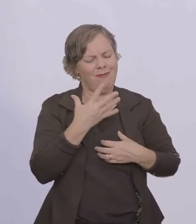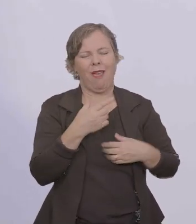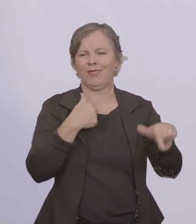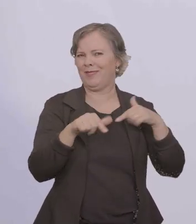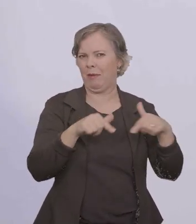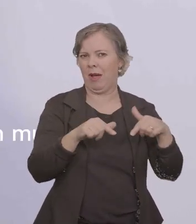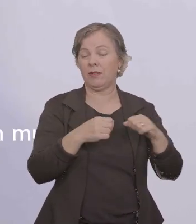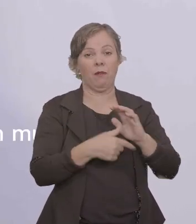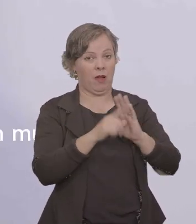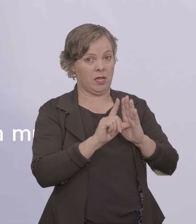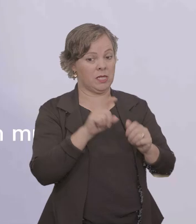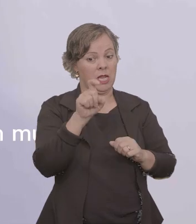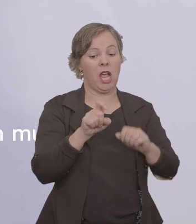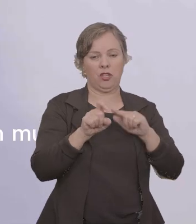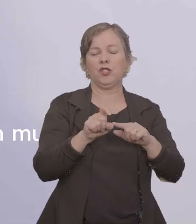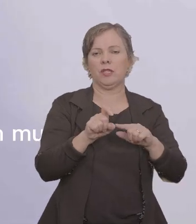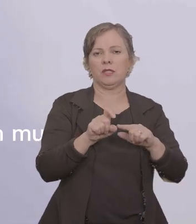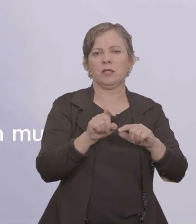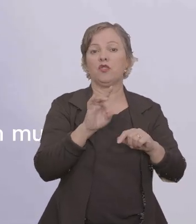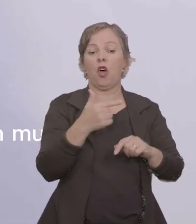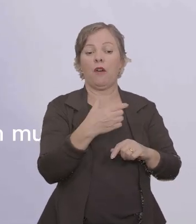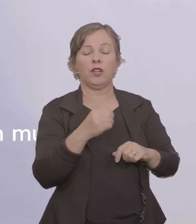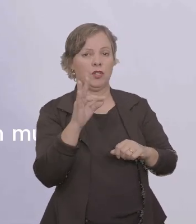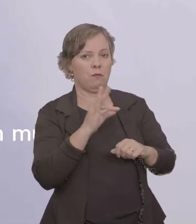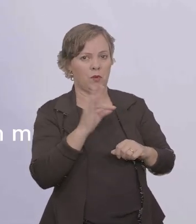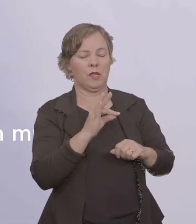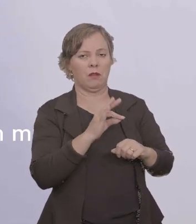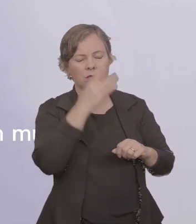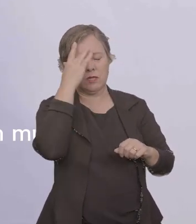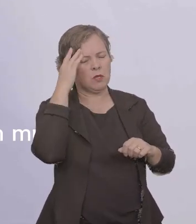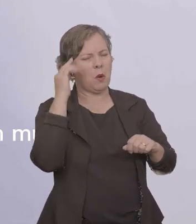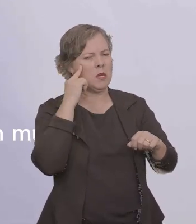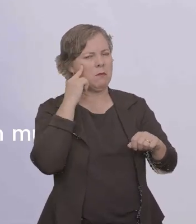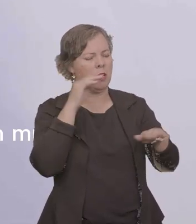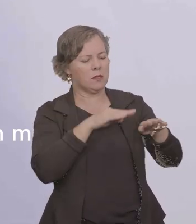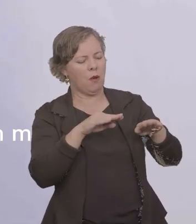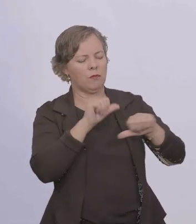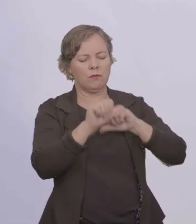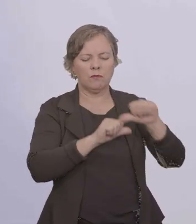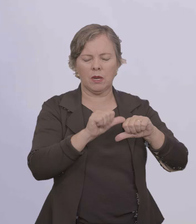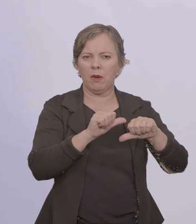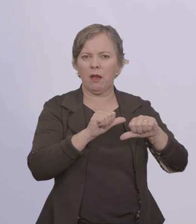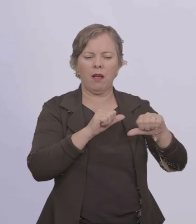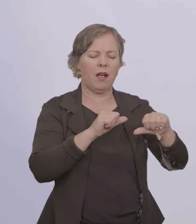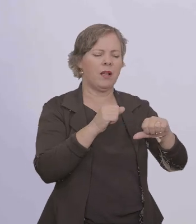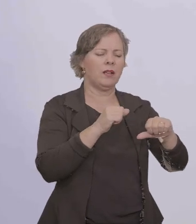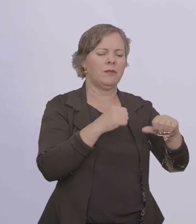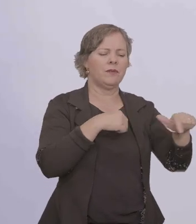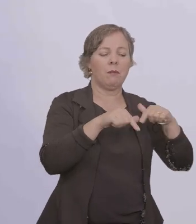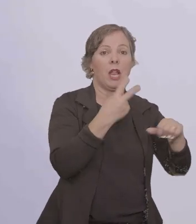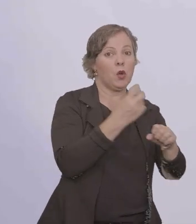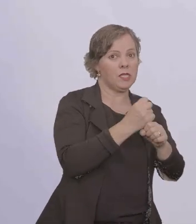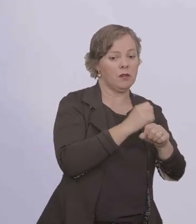Então, se antes, na geração X, apenas 20% das pessoas considerariam mudar de emprego após 2 anos em uma